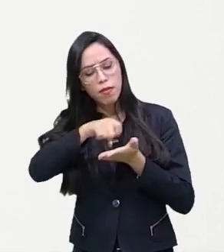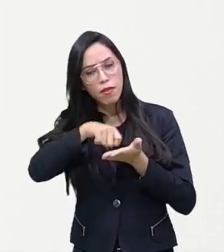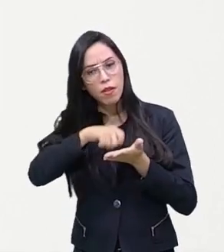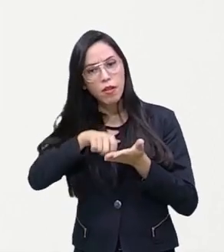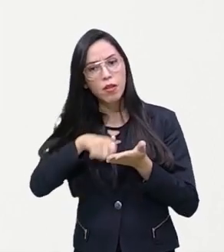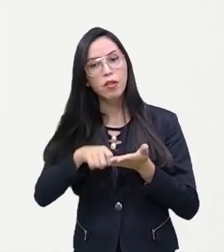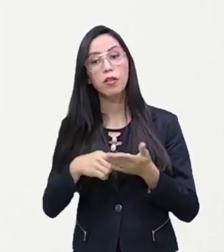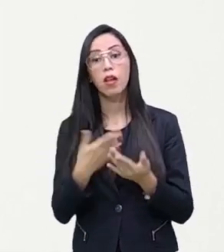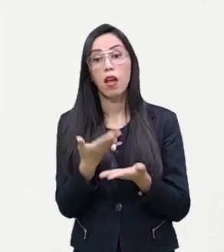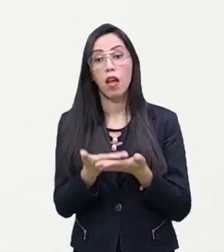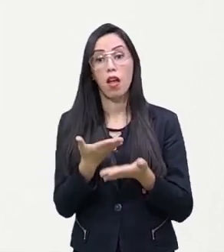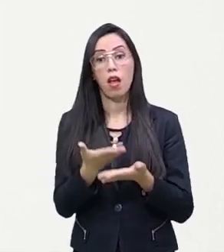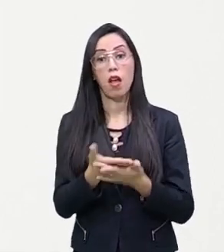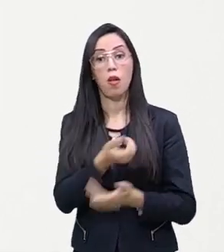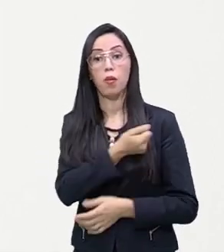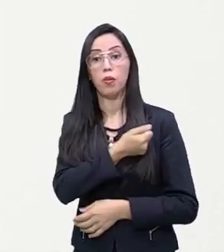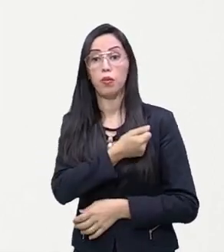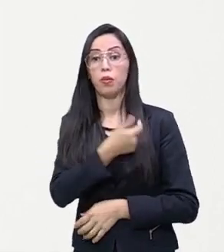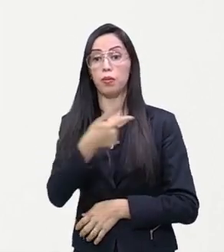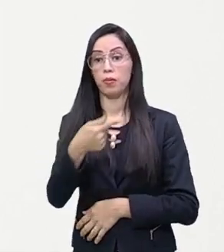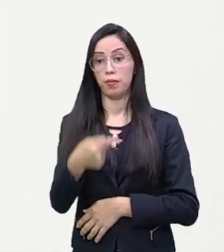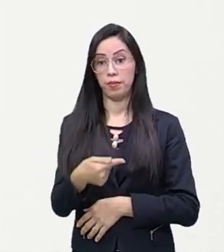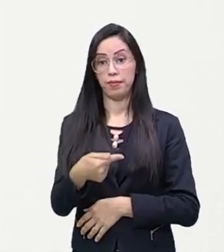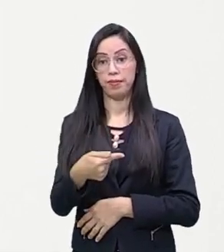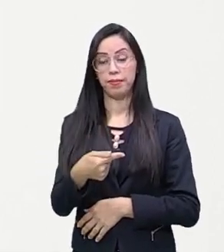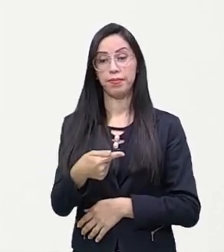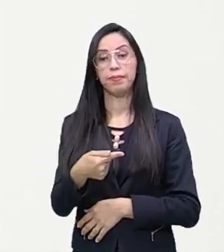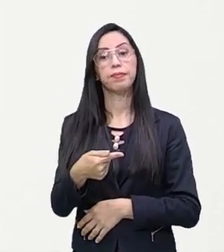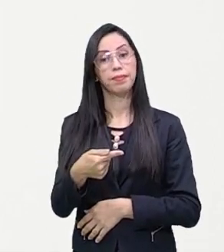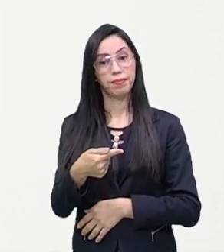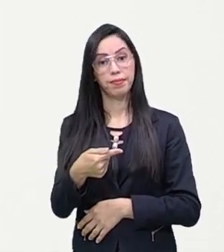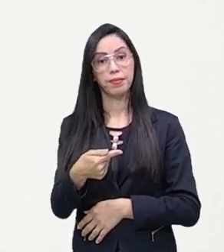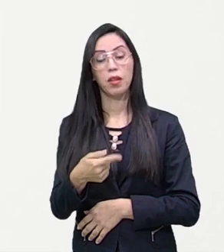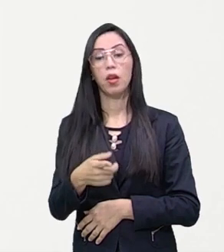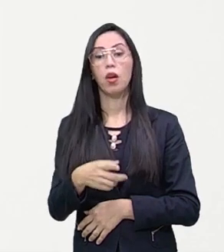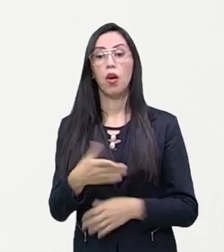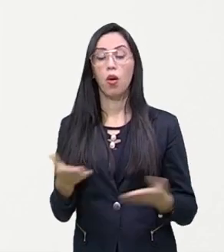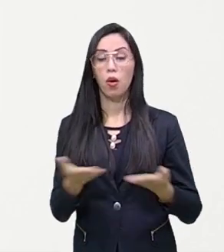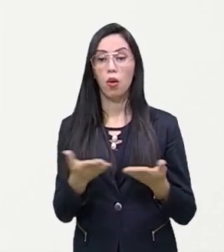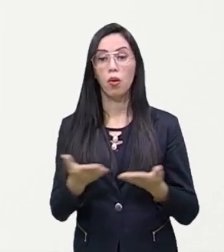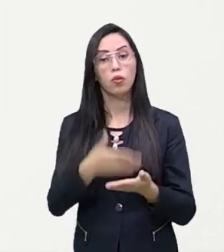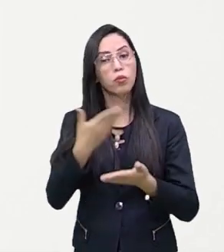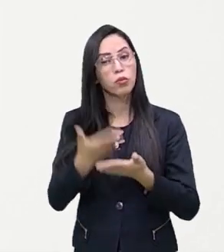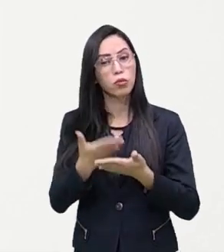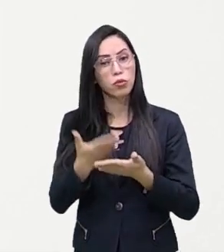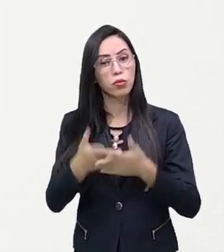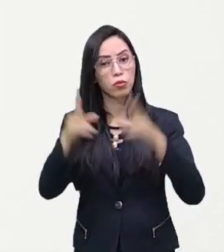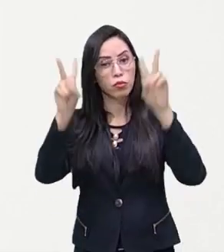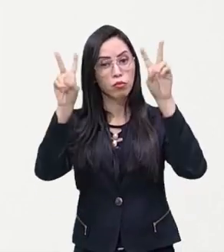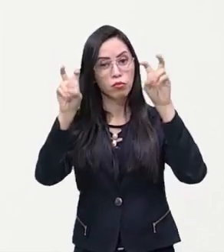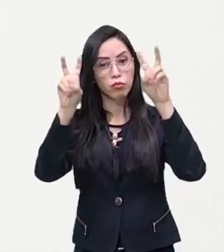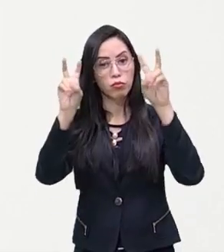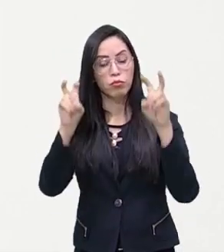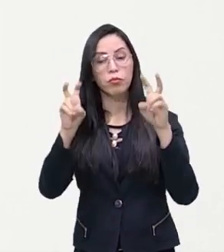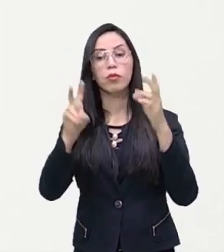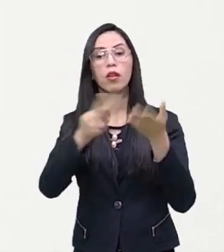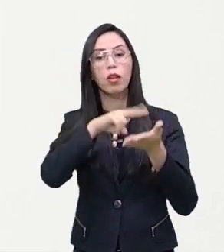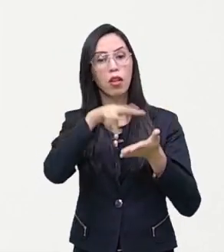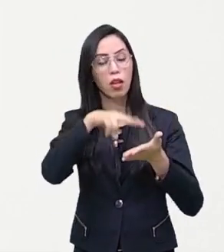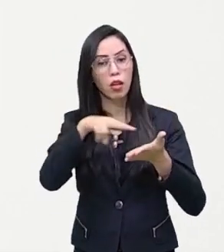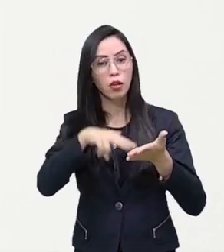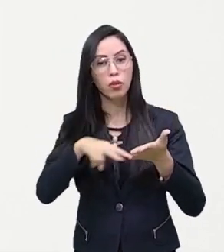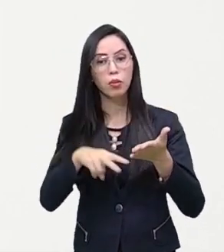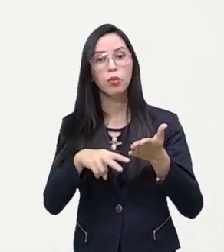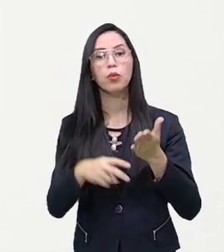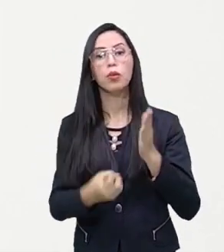nossa aula 7. Isso mesmo, aula 7. O nosso eixo que nós vamos estudar hoje é